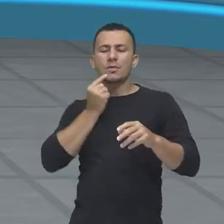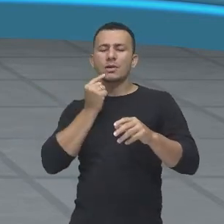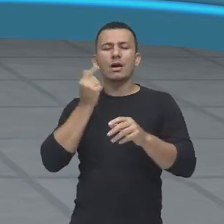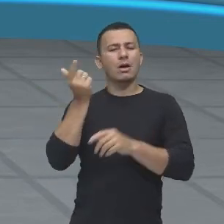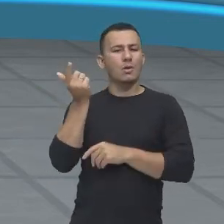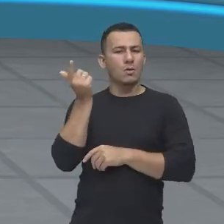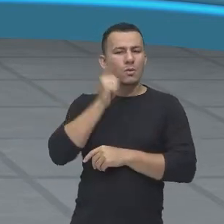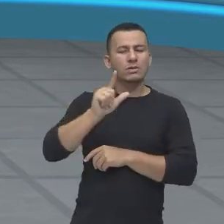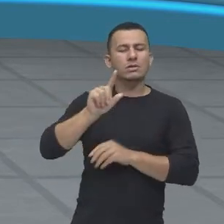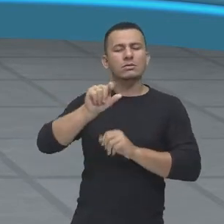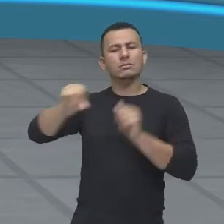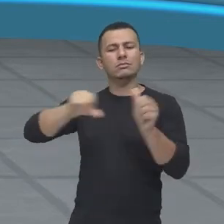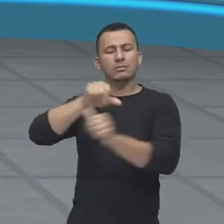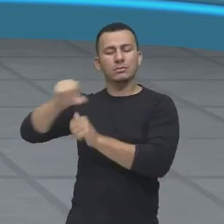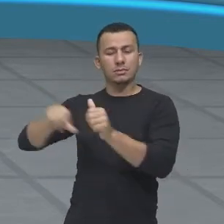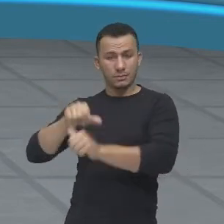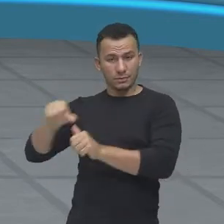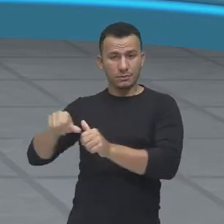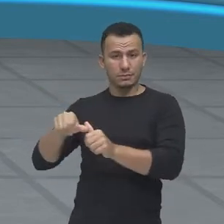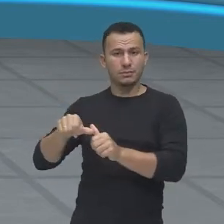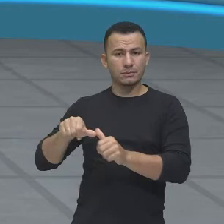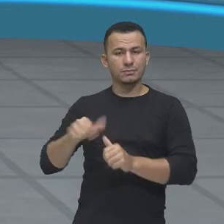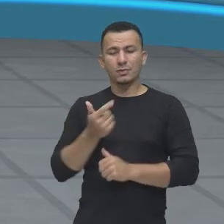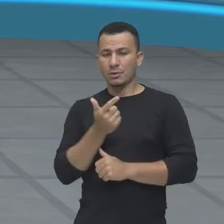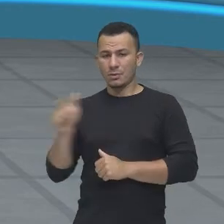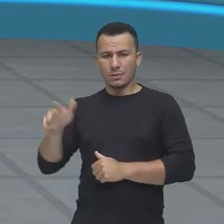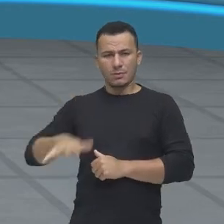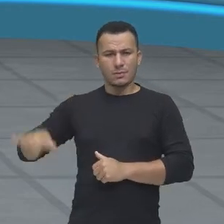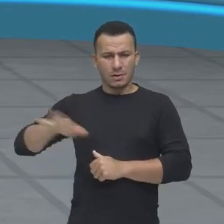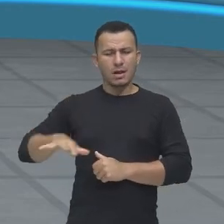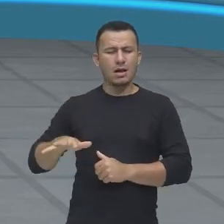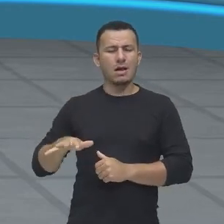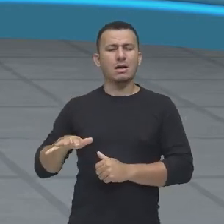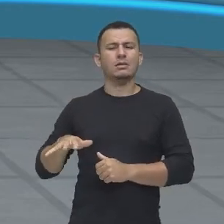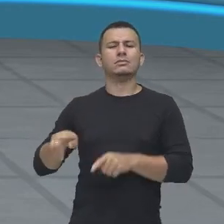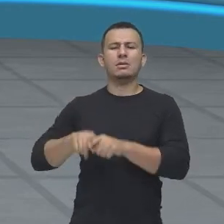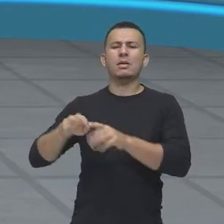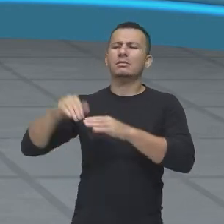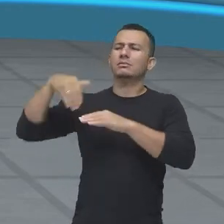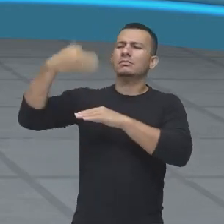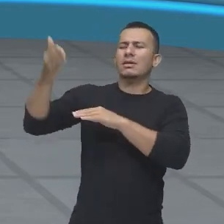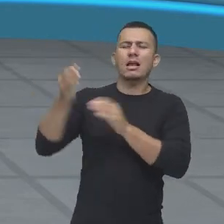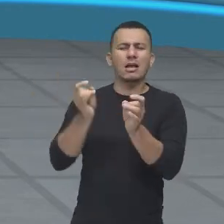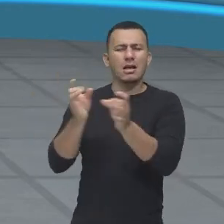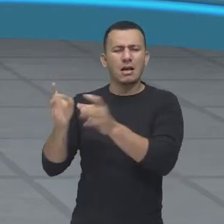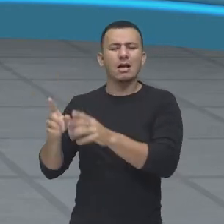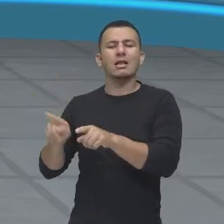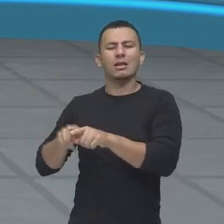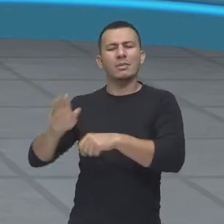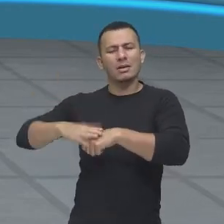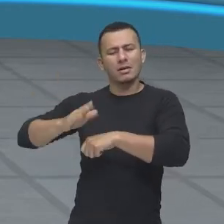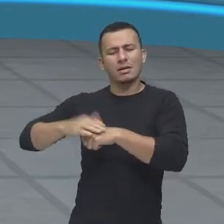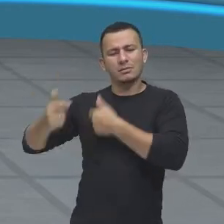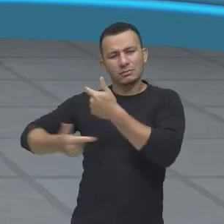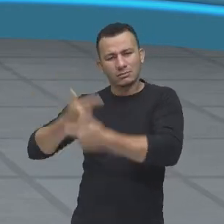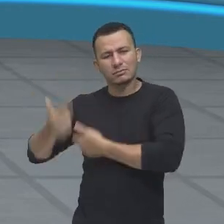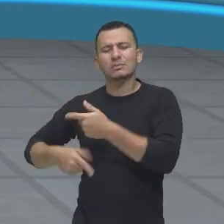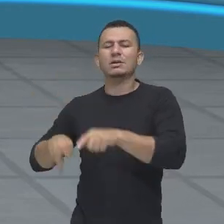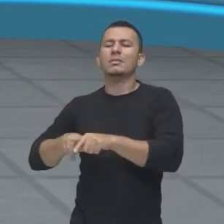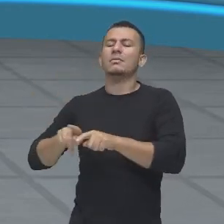também essa transformação ali para o comércio exterior, produção econômica, empresas